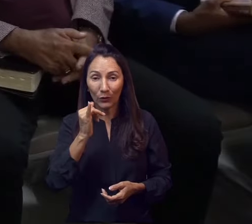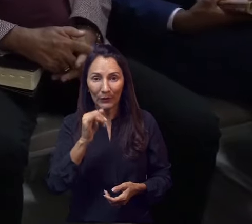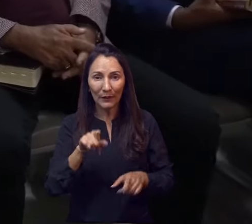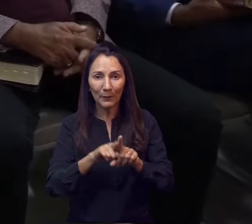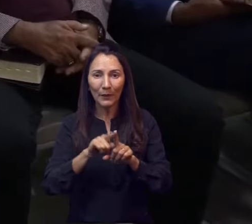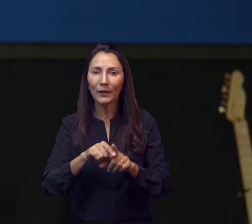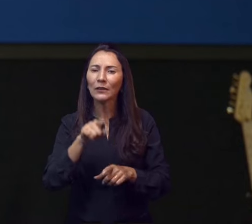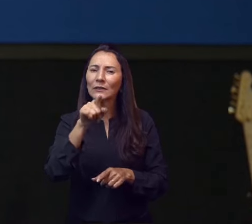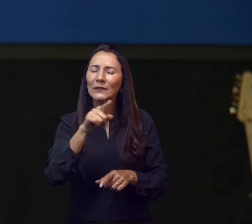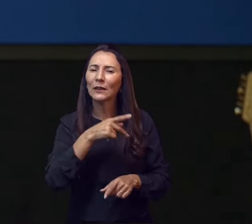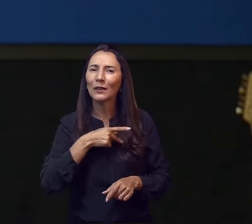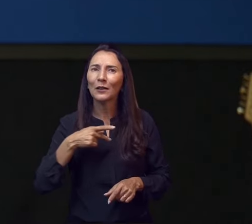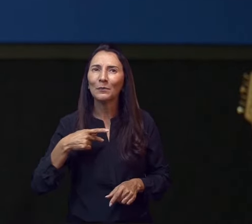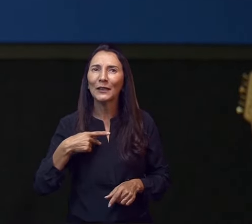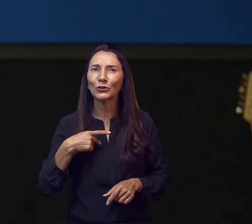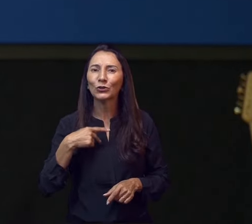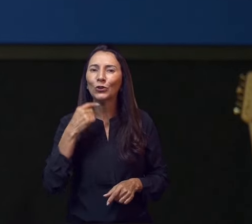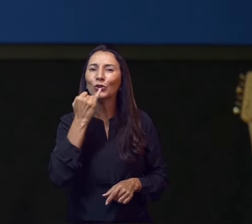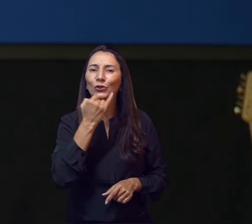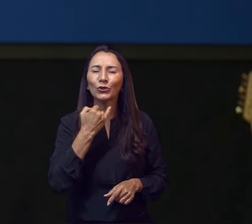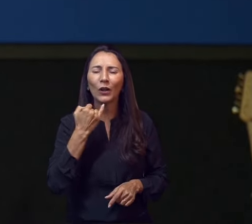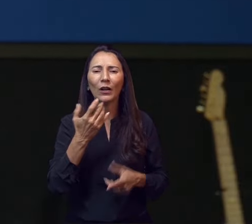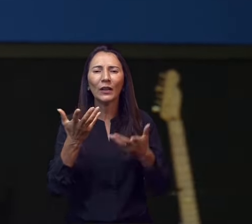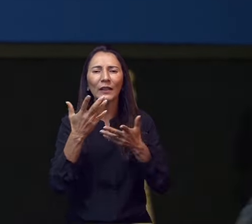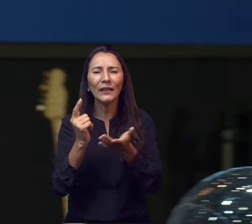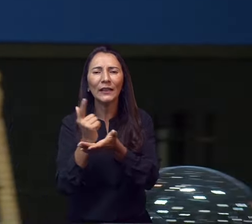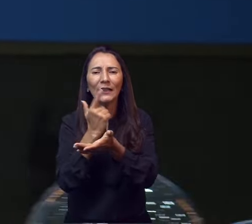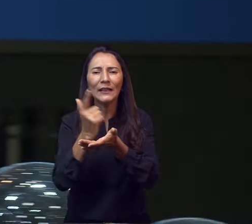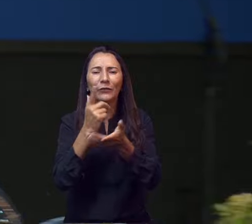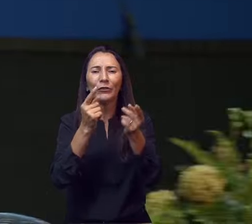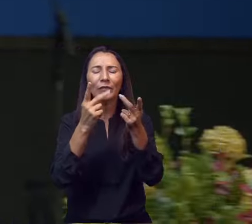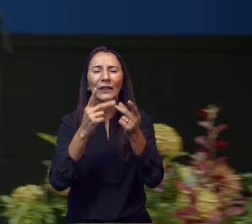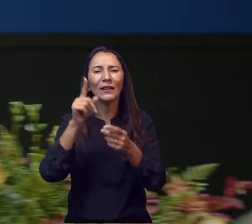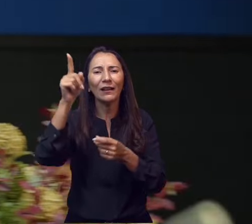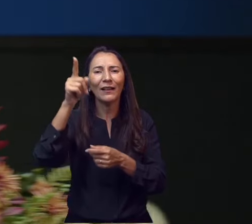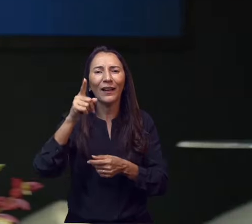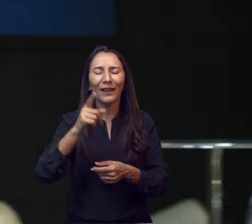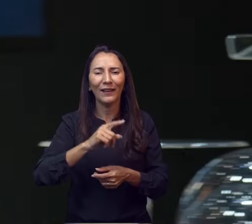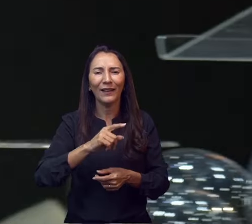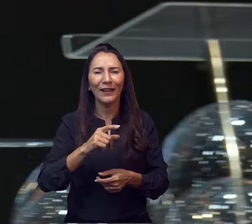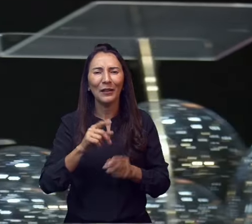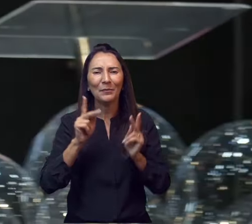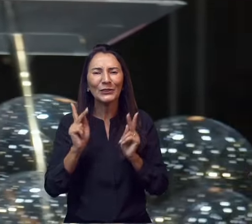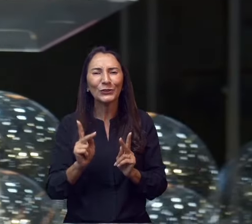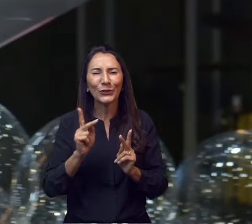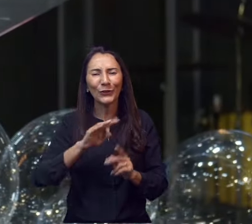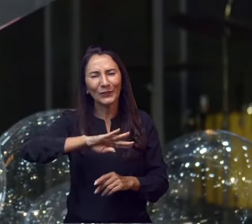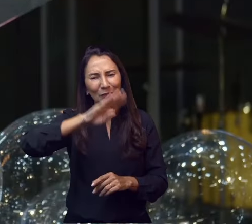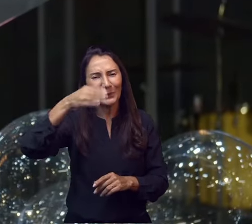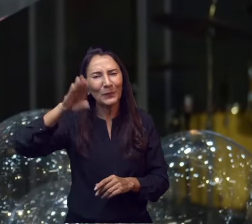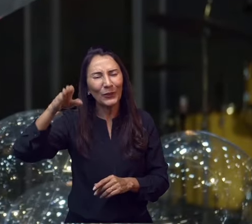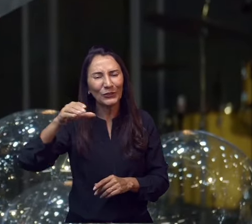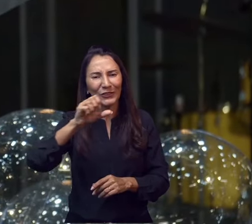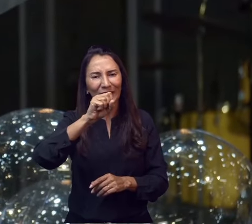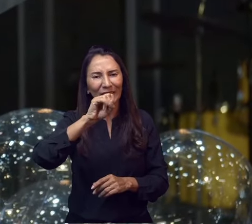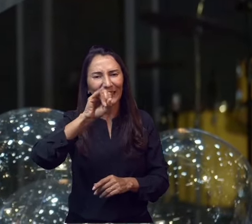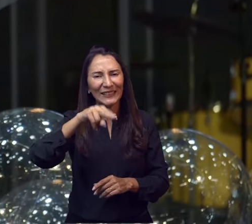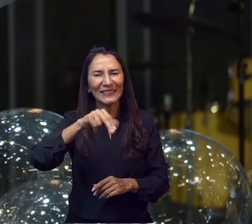Os beduínos lá no Monte Sinai Você lembra meu Deus do céu glória a Deus